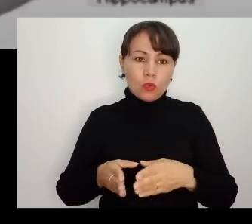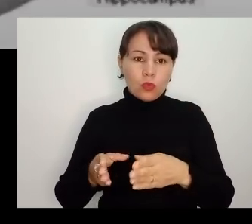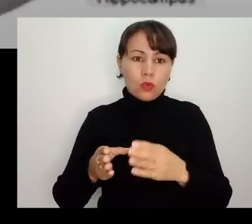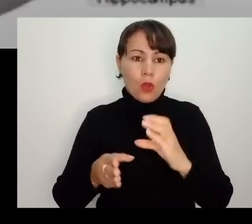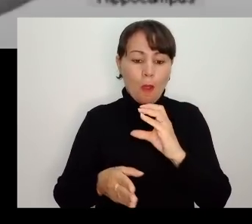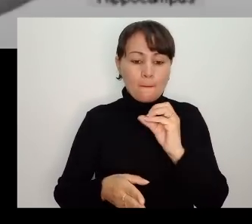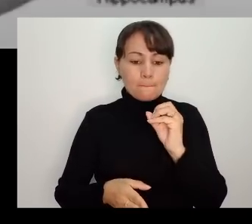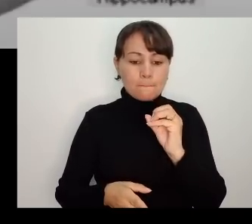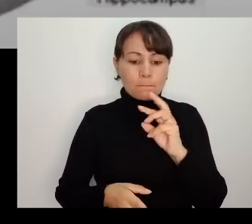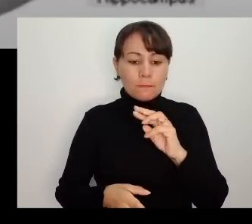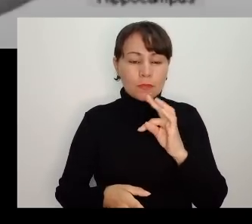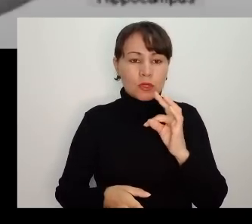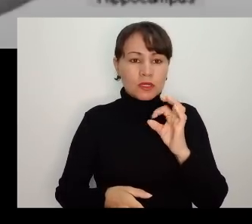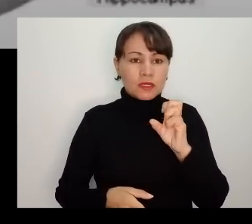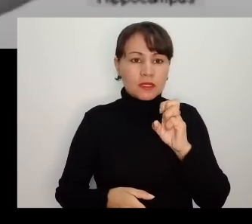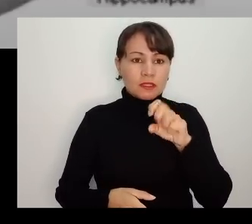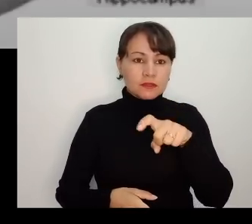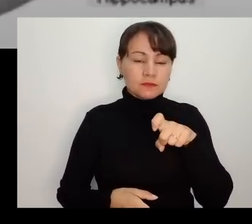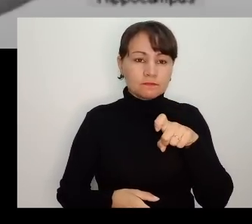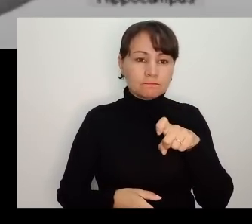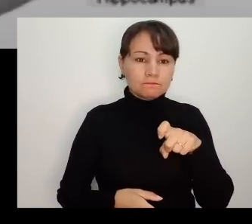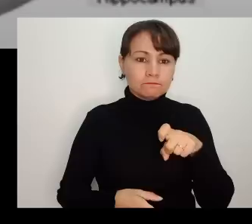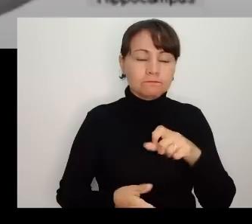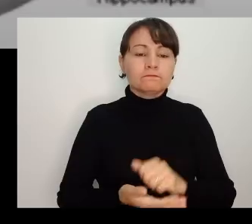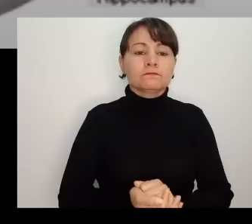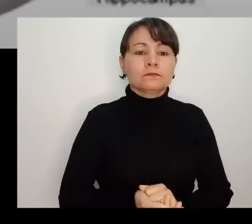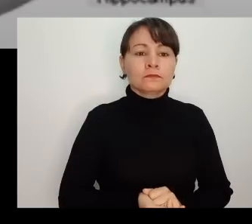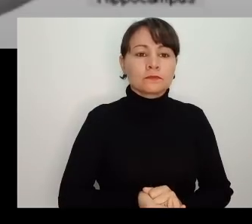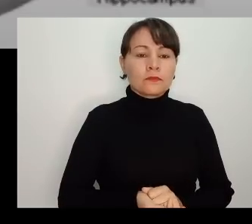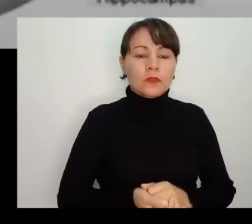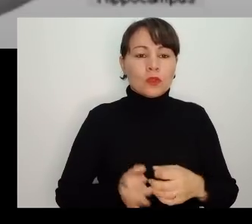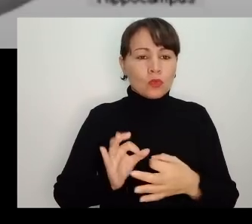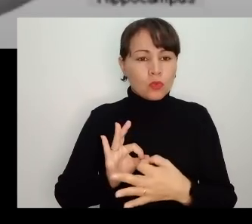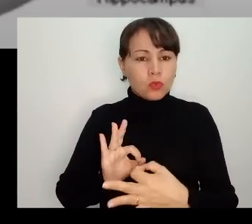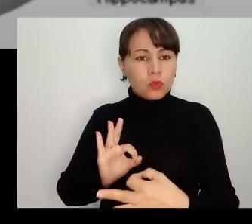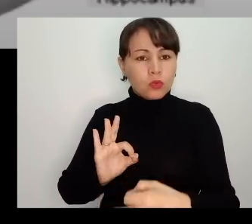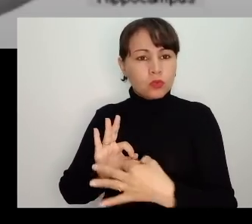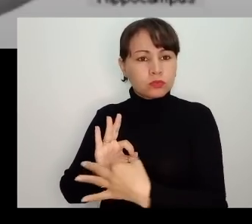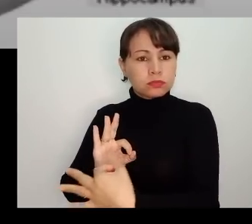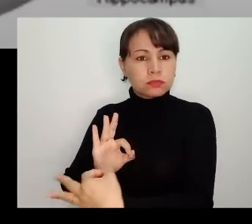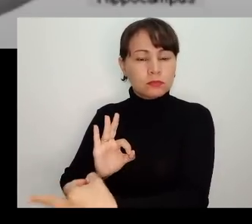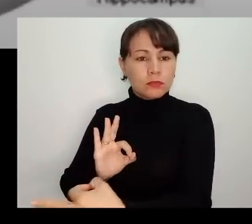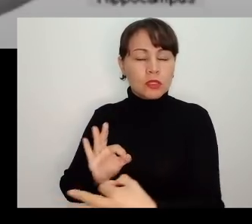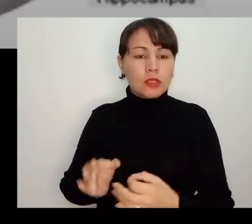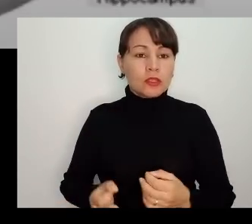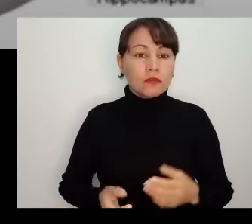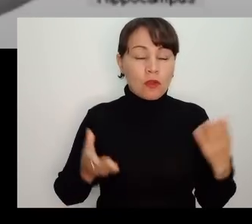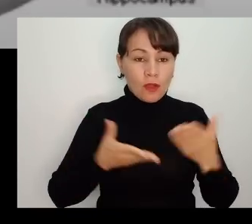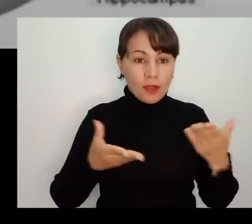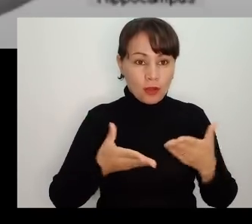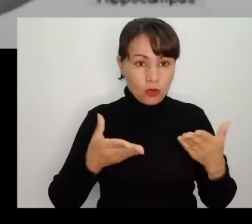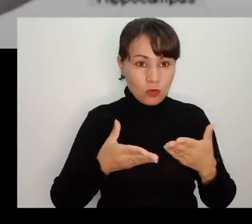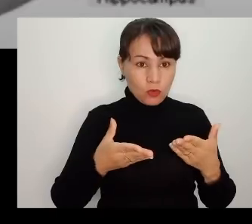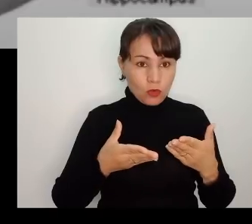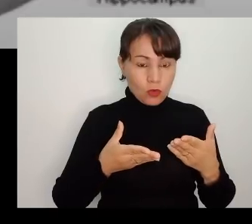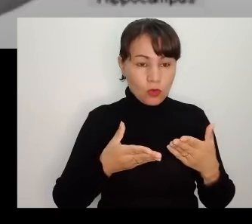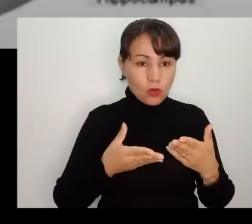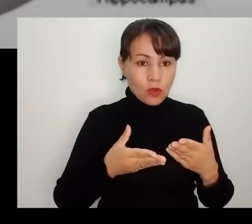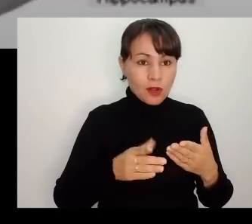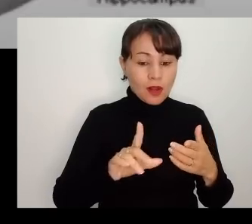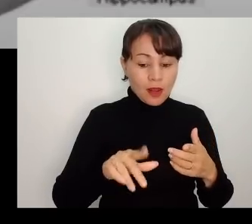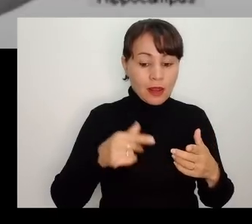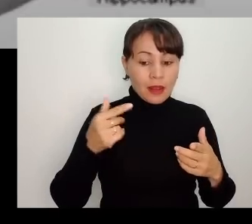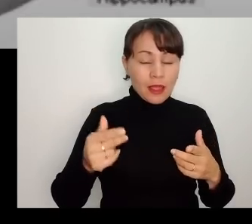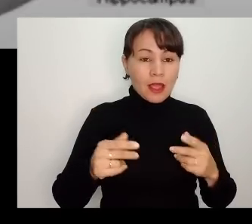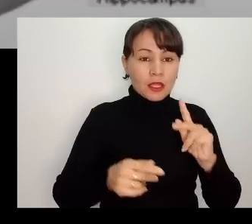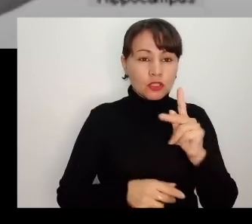fórnix, pelas regiões do fórnix, que são vias axonais, que vão agora,